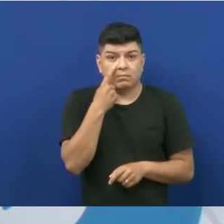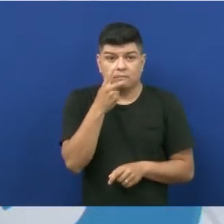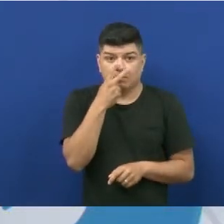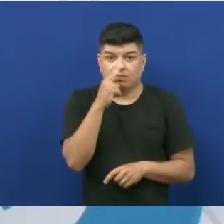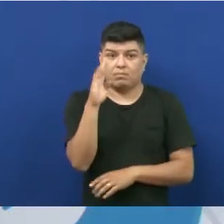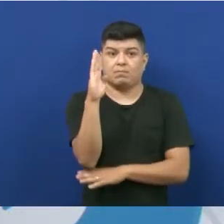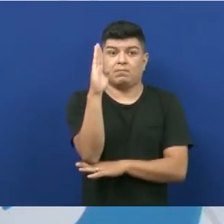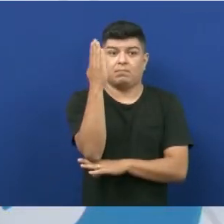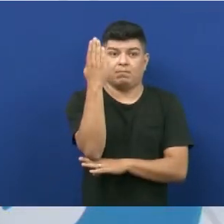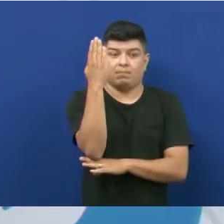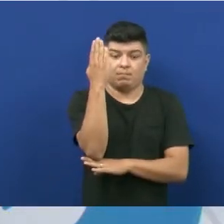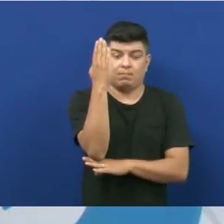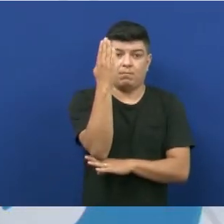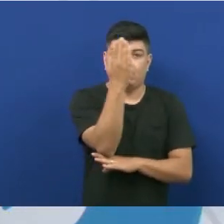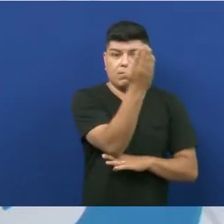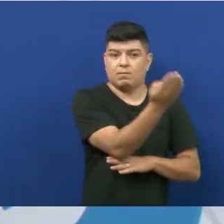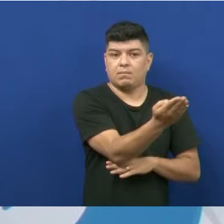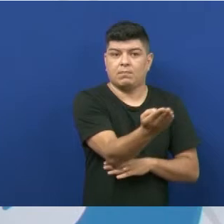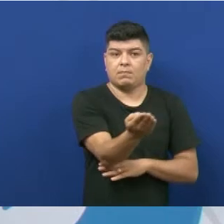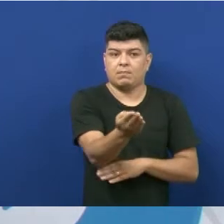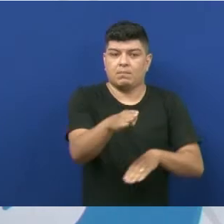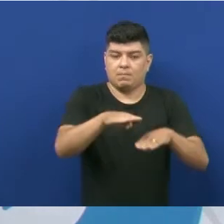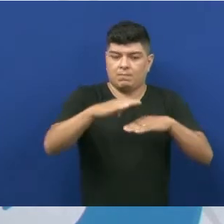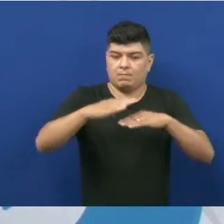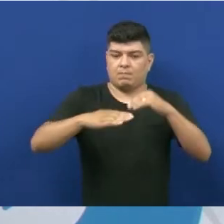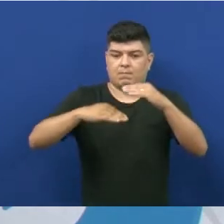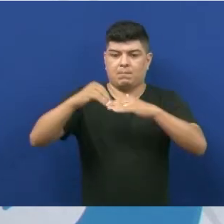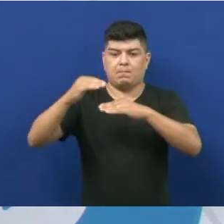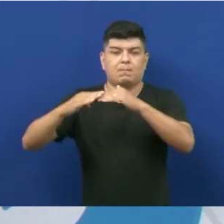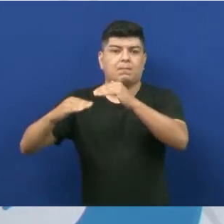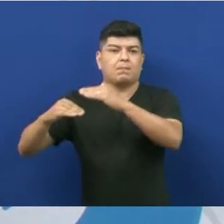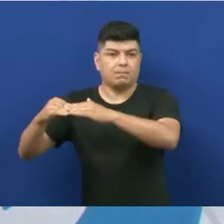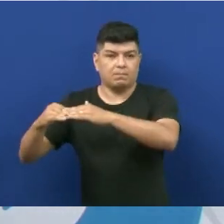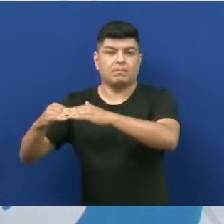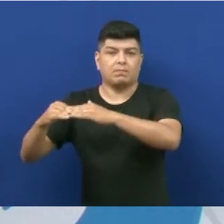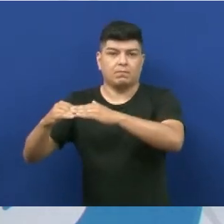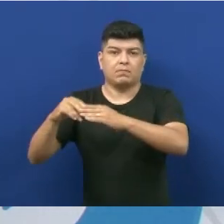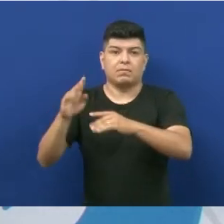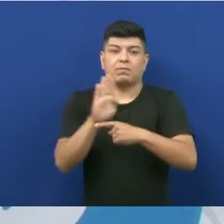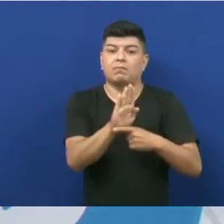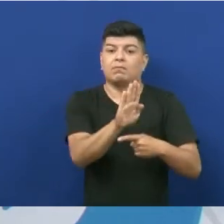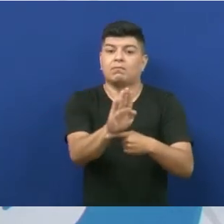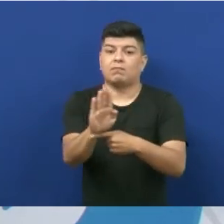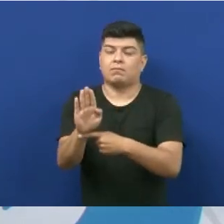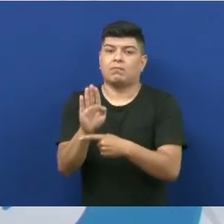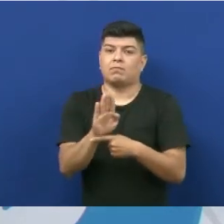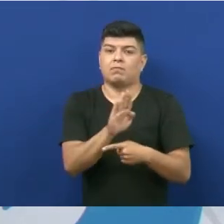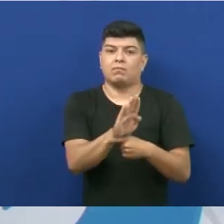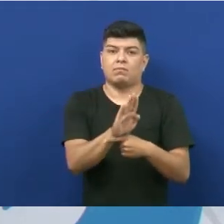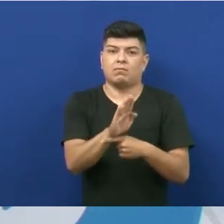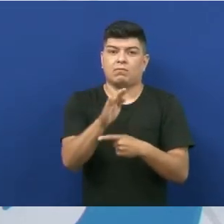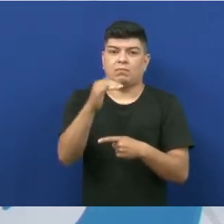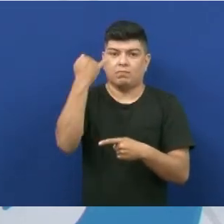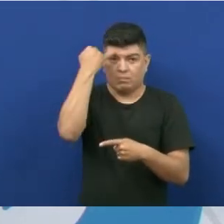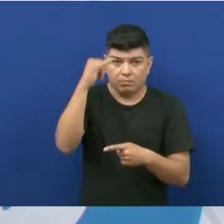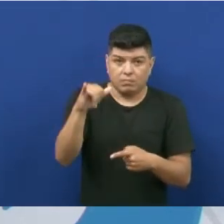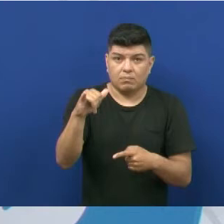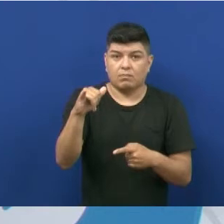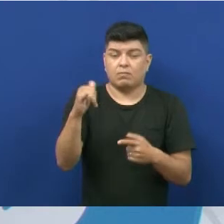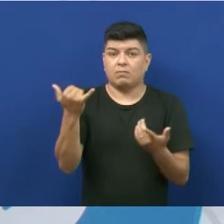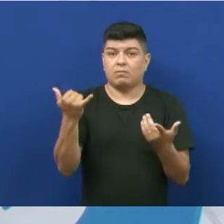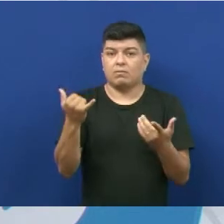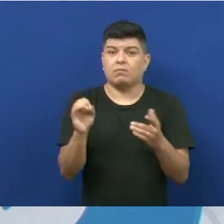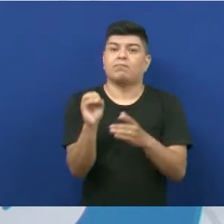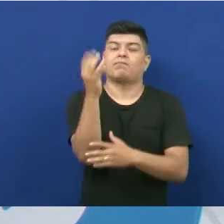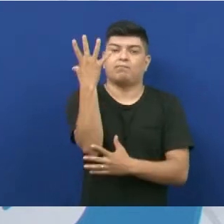madeira que são colocados de uma extremidade à outra, justamente para auxiliar, para evitar que essa